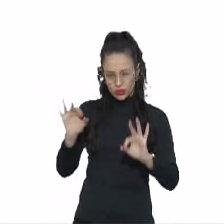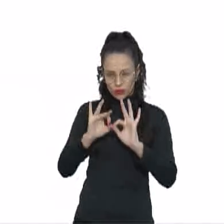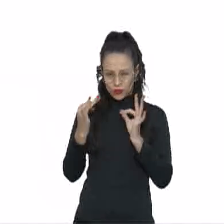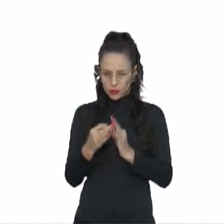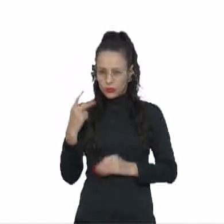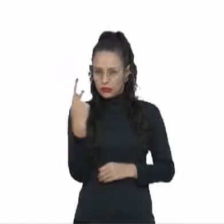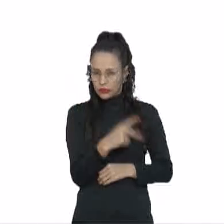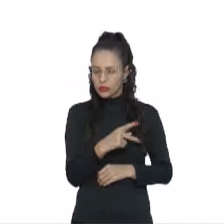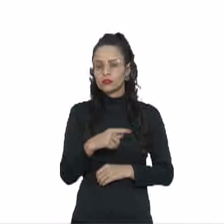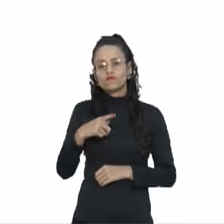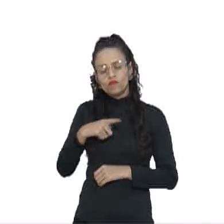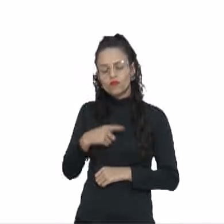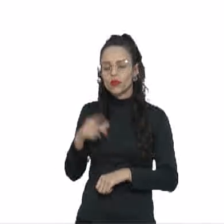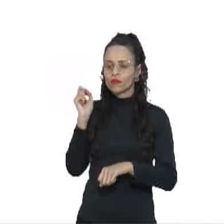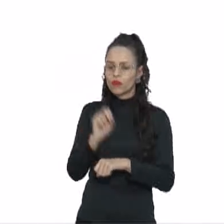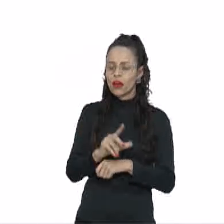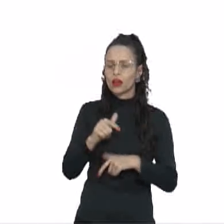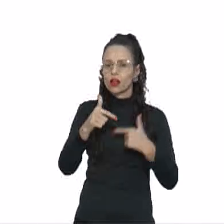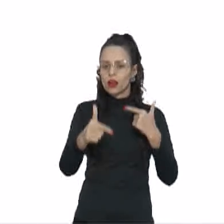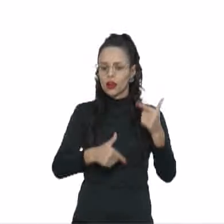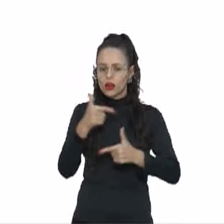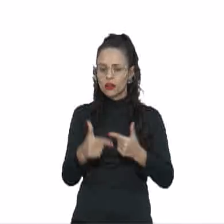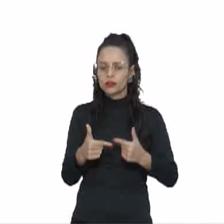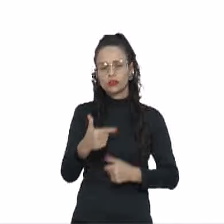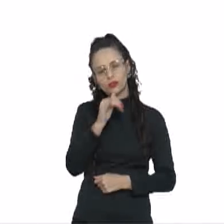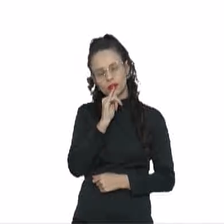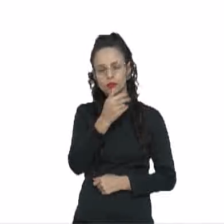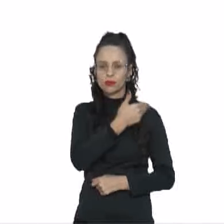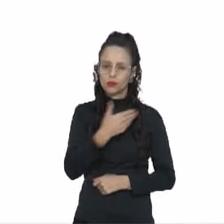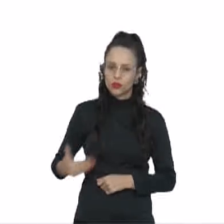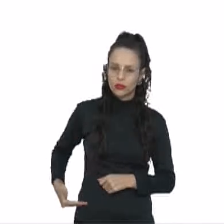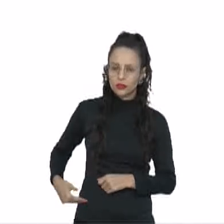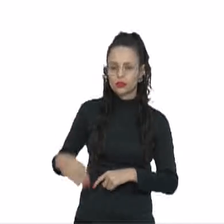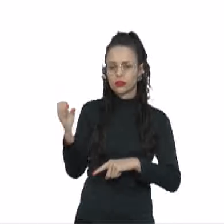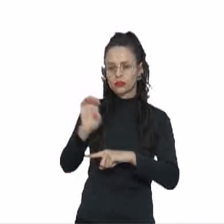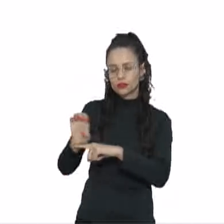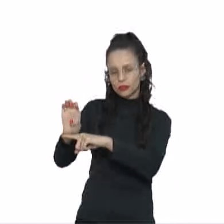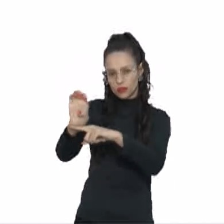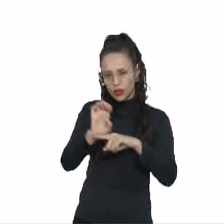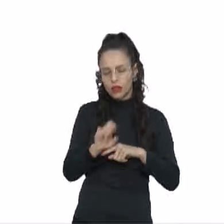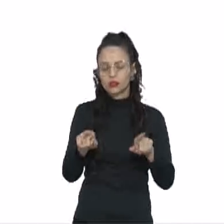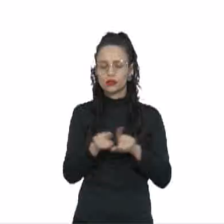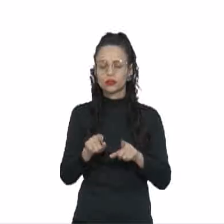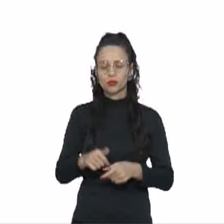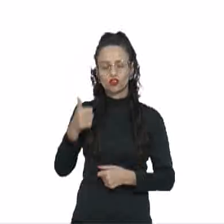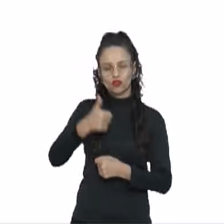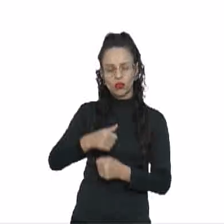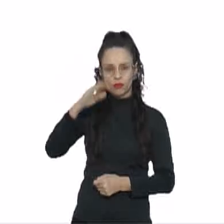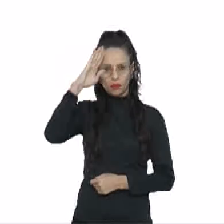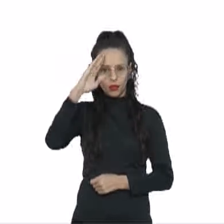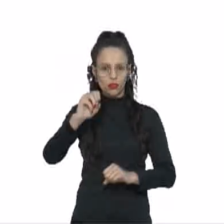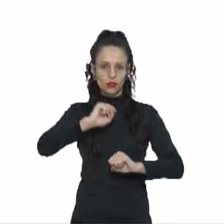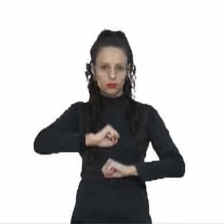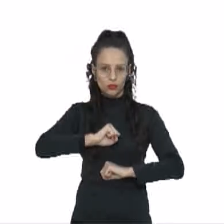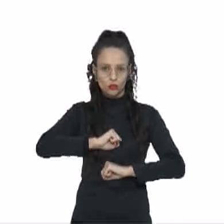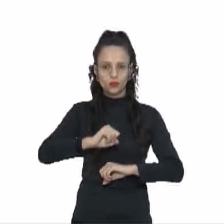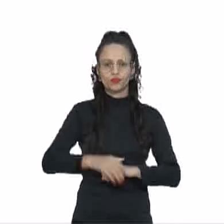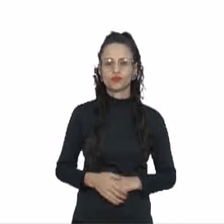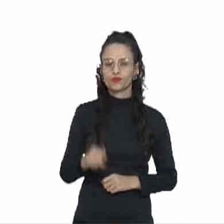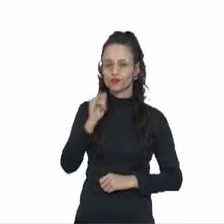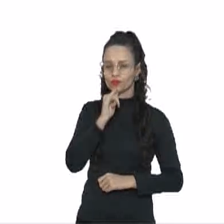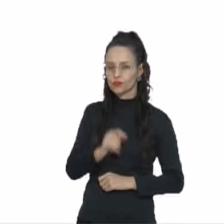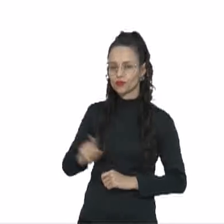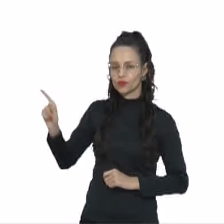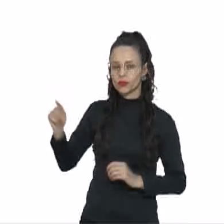parentes, que ocupavam cargos importantes, como governadores de províncias, chefes militares e sacerdotes. Aqui nós temos uma pintura,